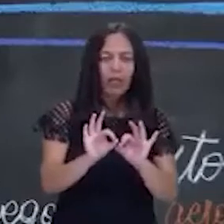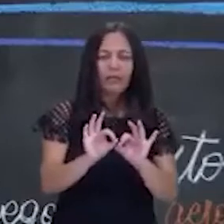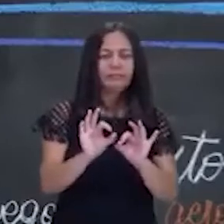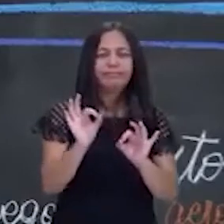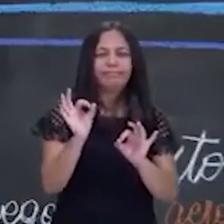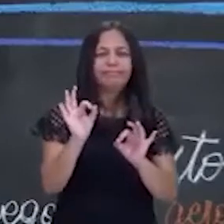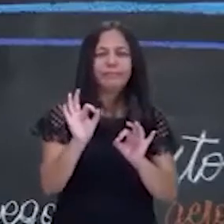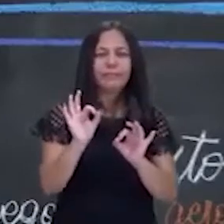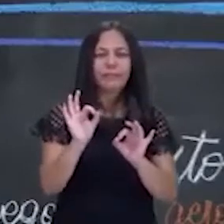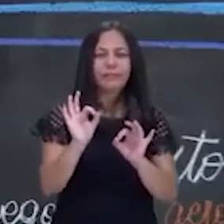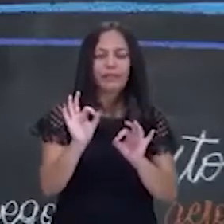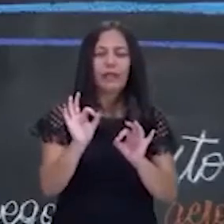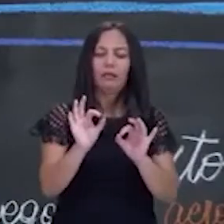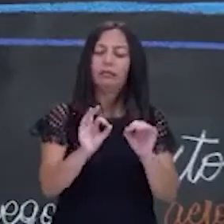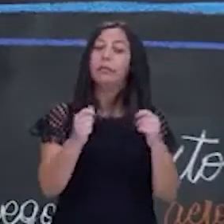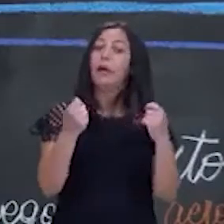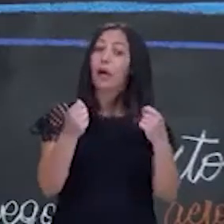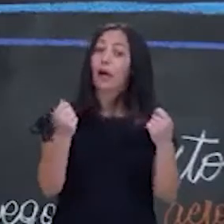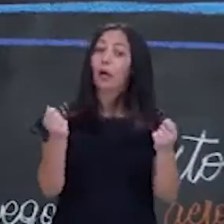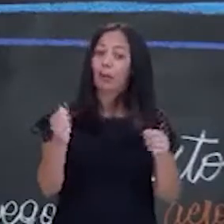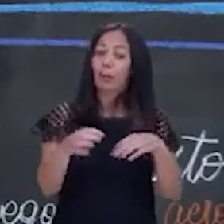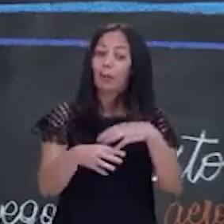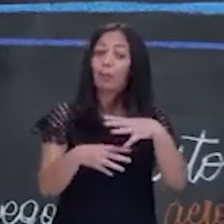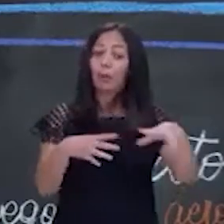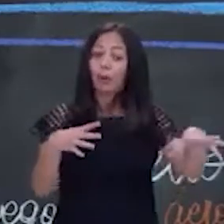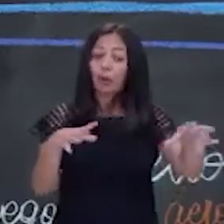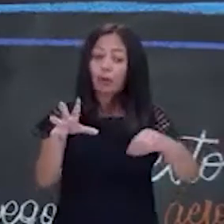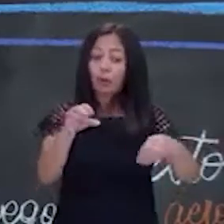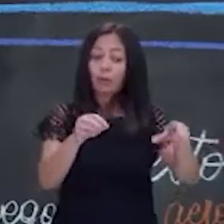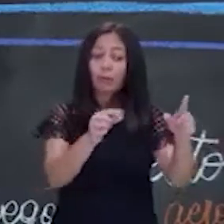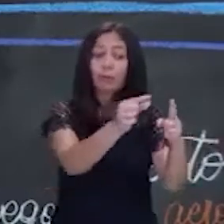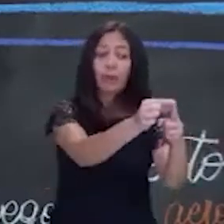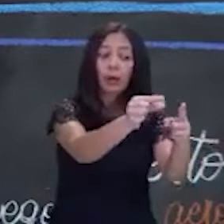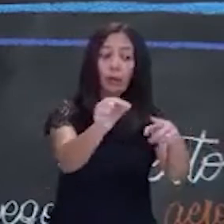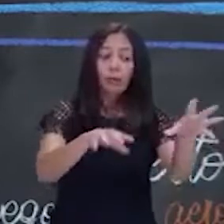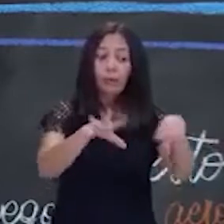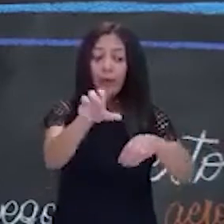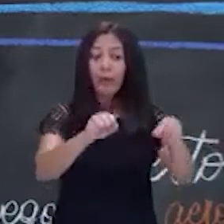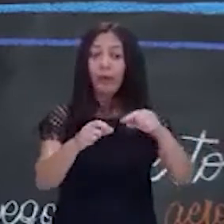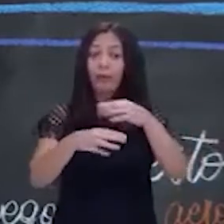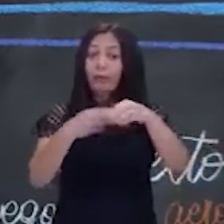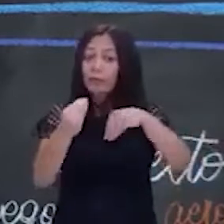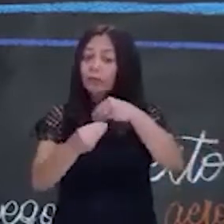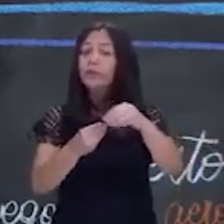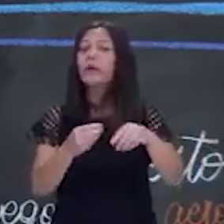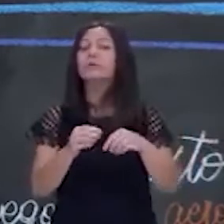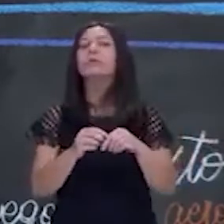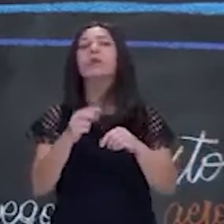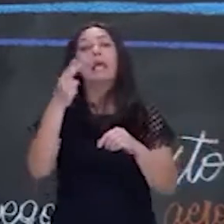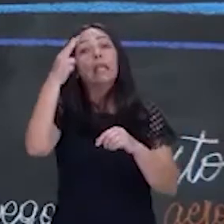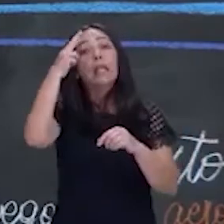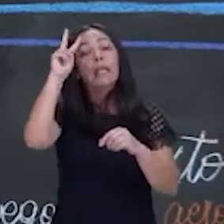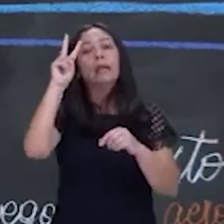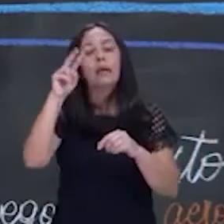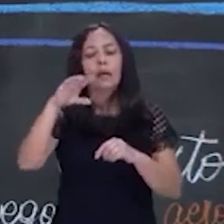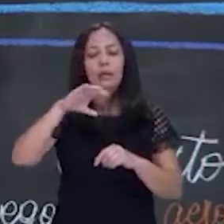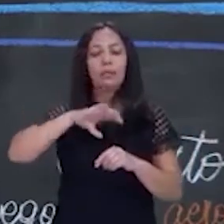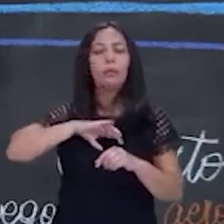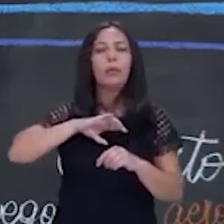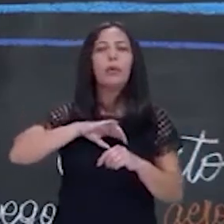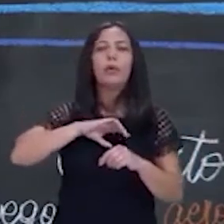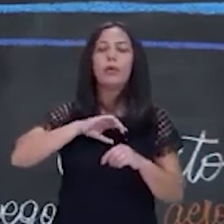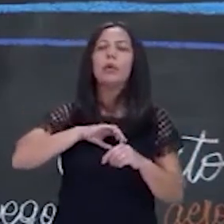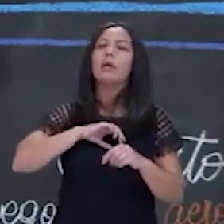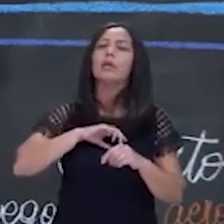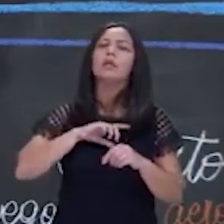de gavetinhas muito bem estabelecidas e que agora a gente não pode mais embaralhar e bagunçar um pouco essas gavetas. Vamos lembrar sempre